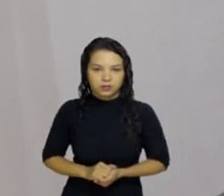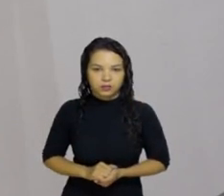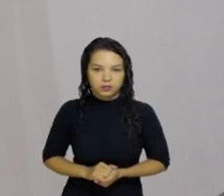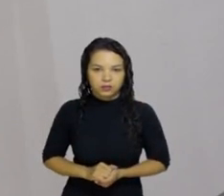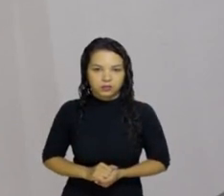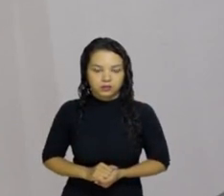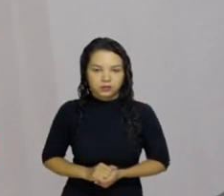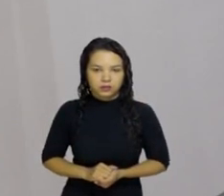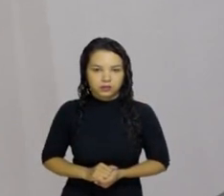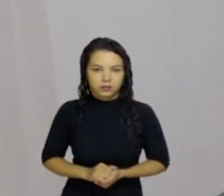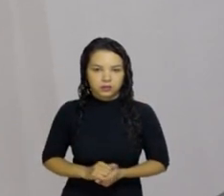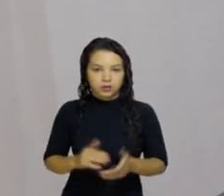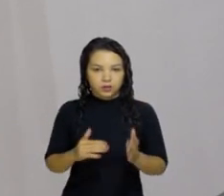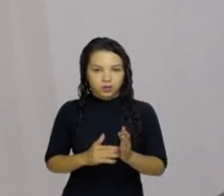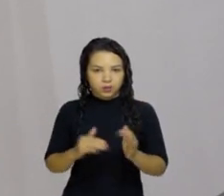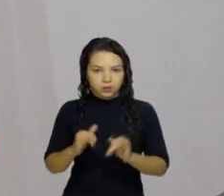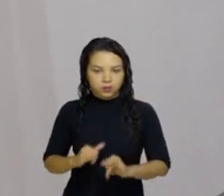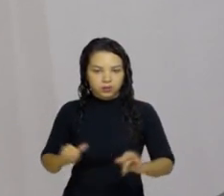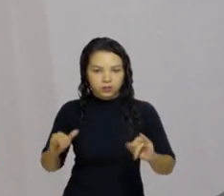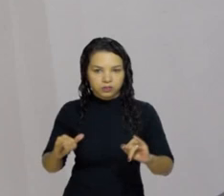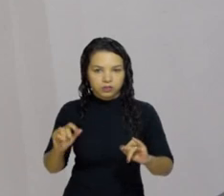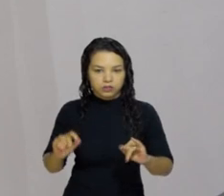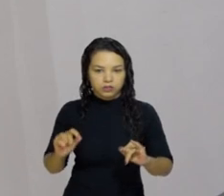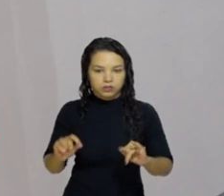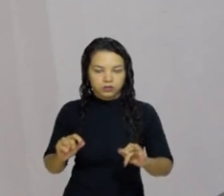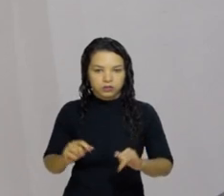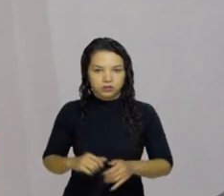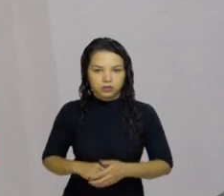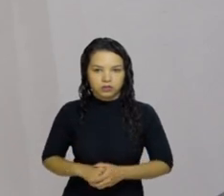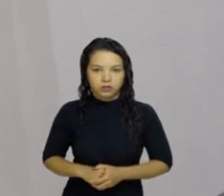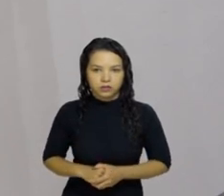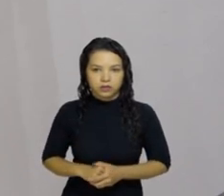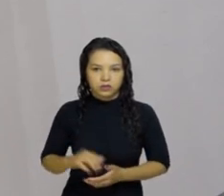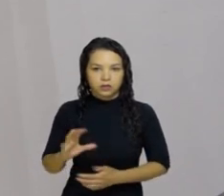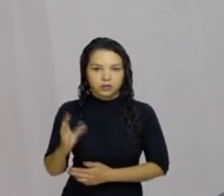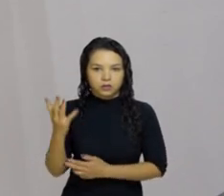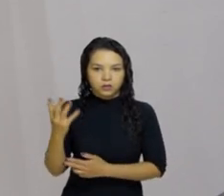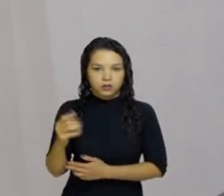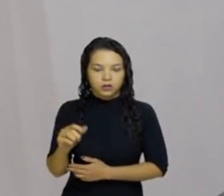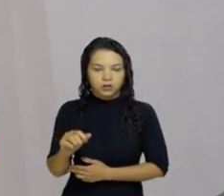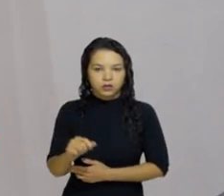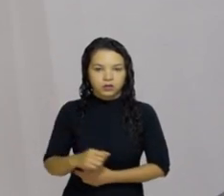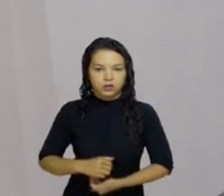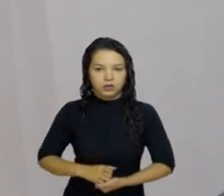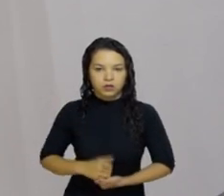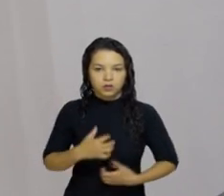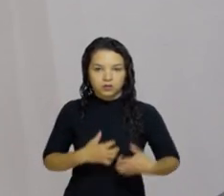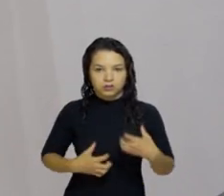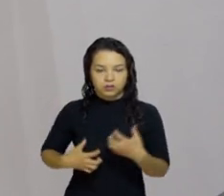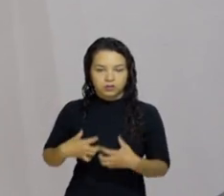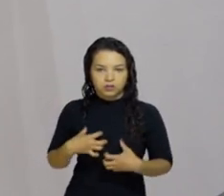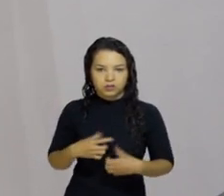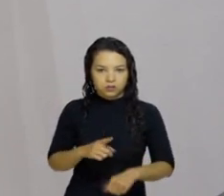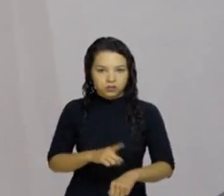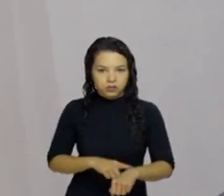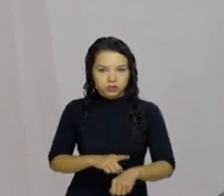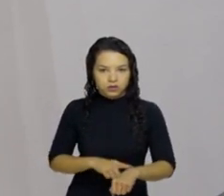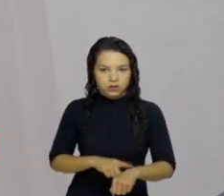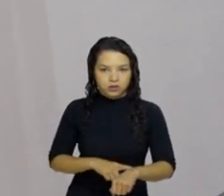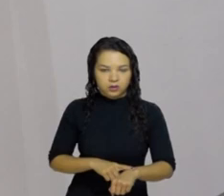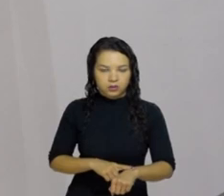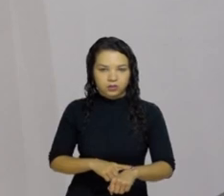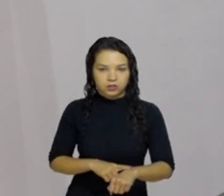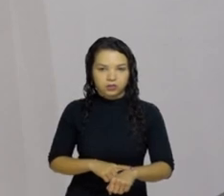Minha última manifestação acabou sendo relativamente sufocada pelo tempo,